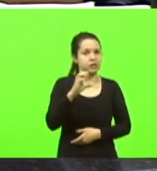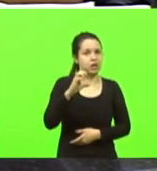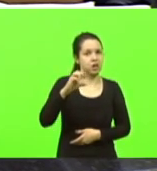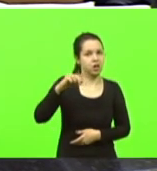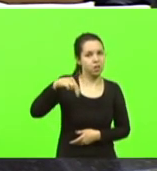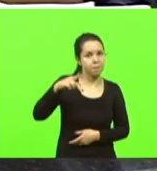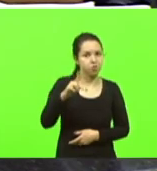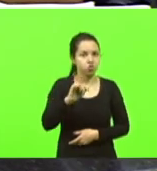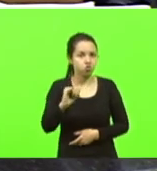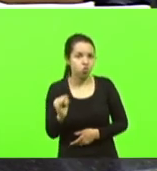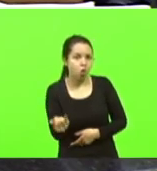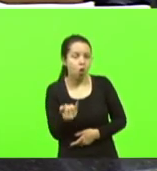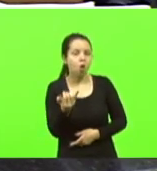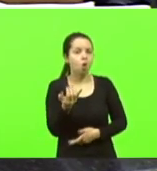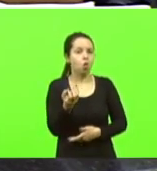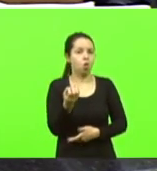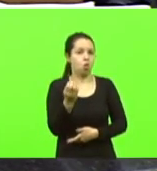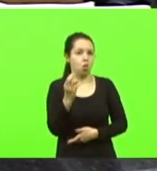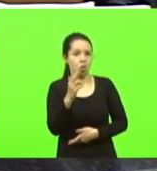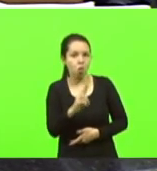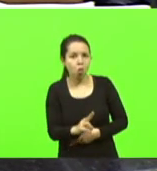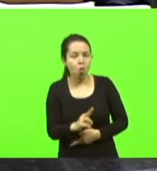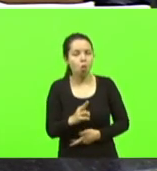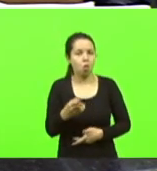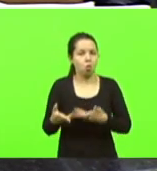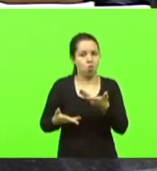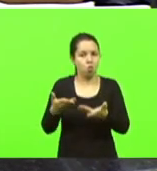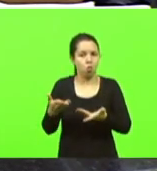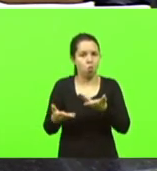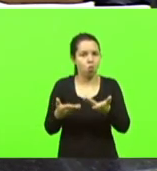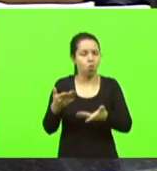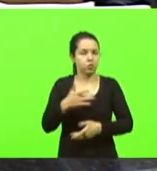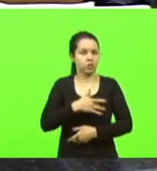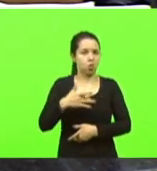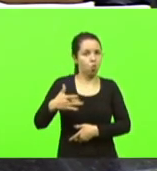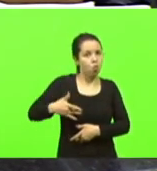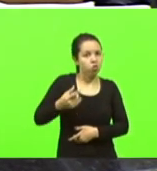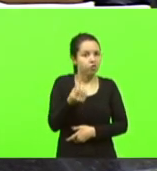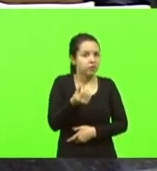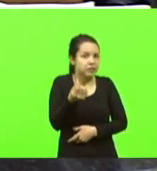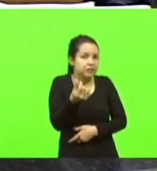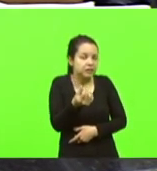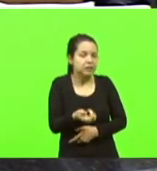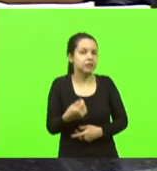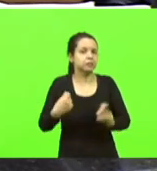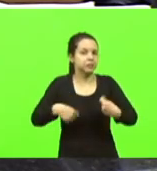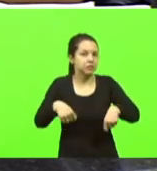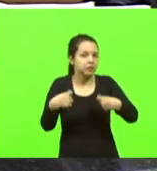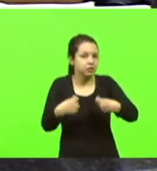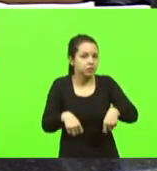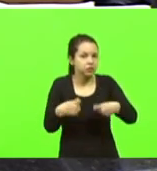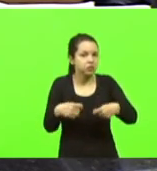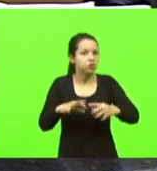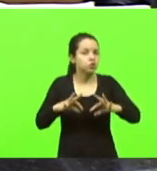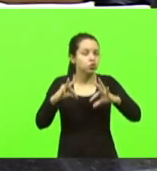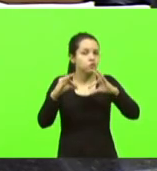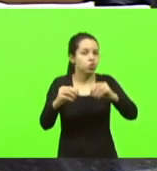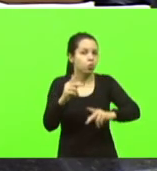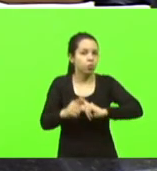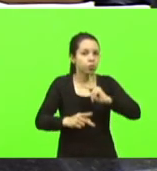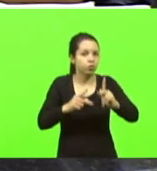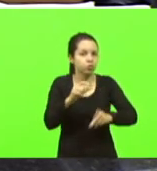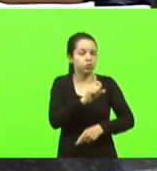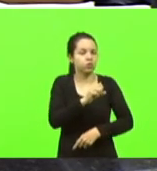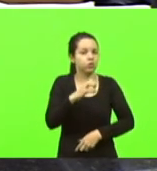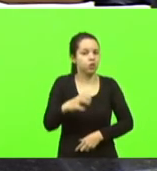não dar condições para ele para ter saúde financeira a saúde financeira para que todos os catarinenses